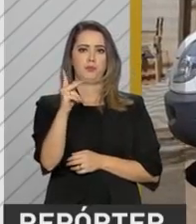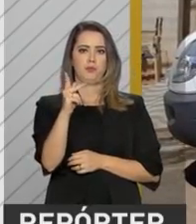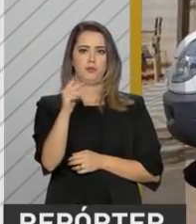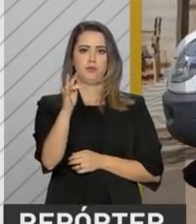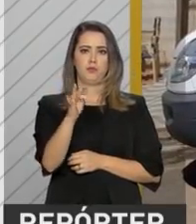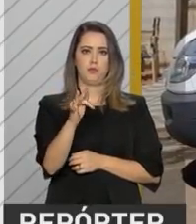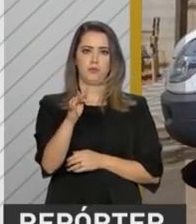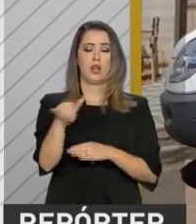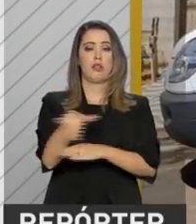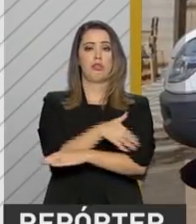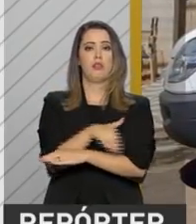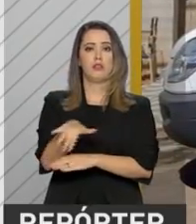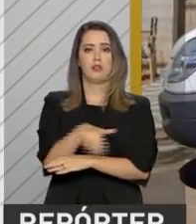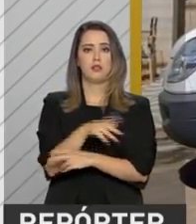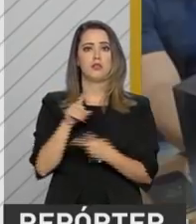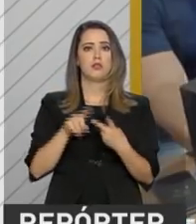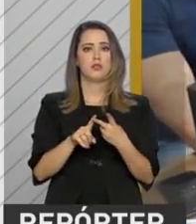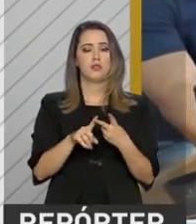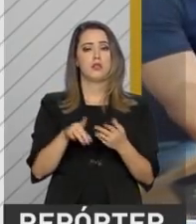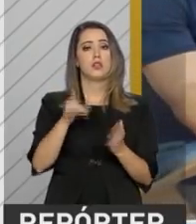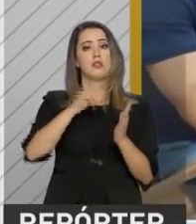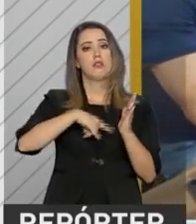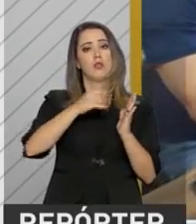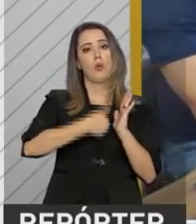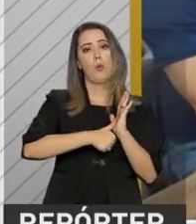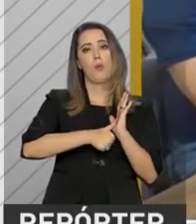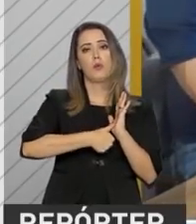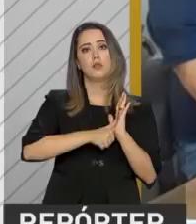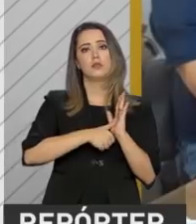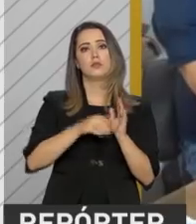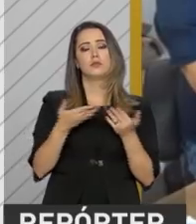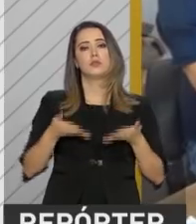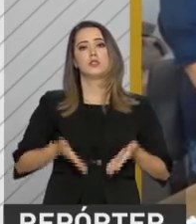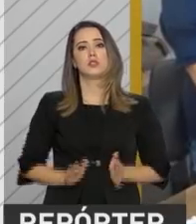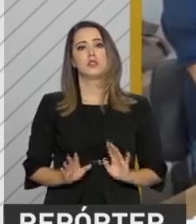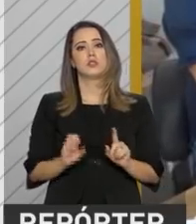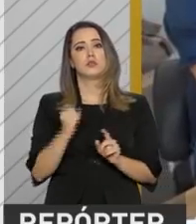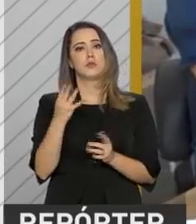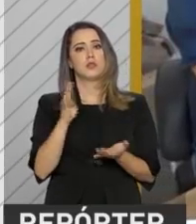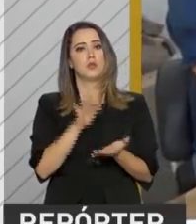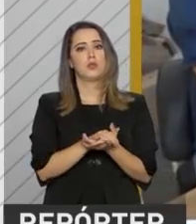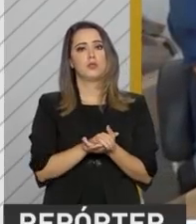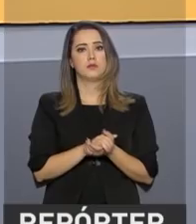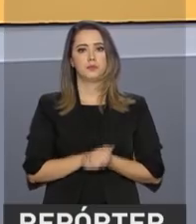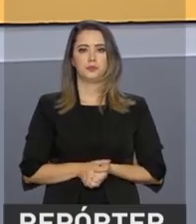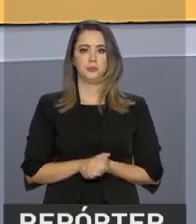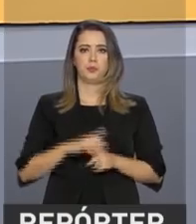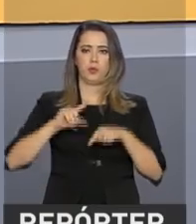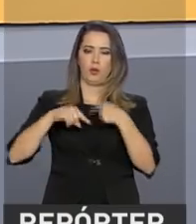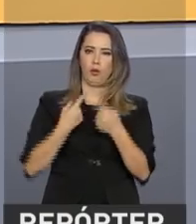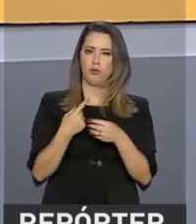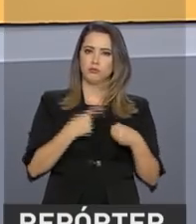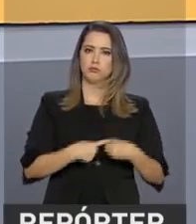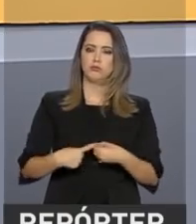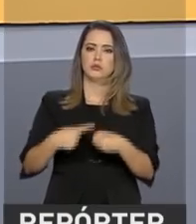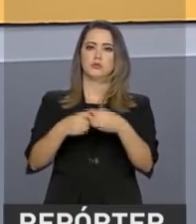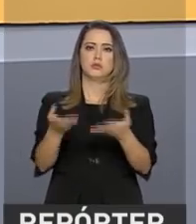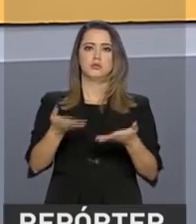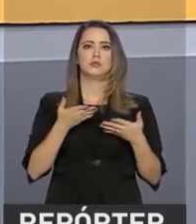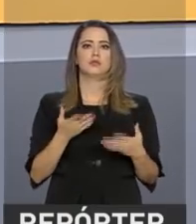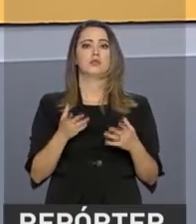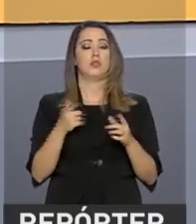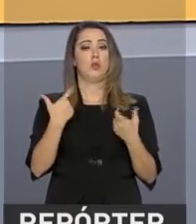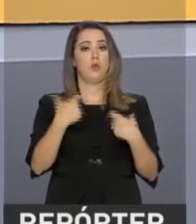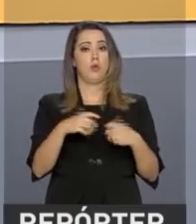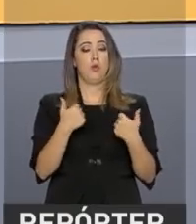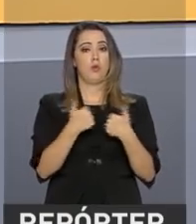CPF, comprovante de residência, carteira de identidade e certidão de nascimento ou casamento. Os próximos municípios a receber a